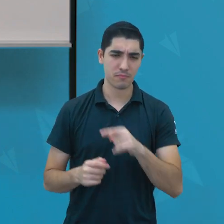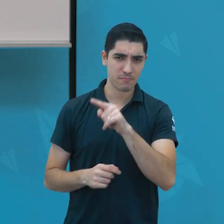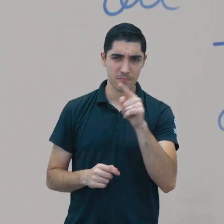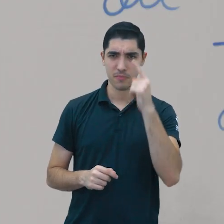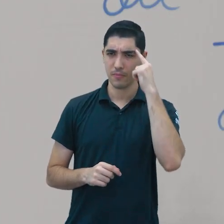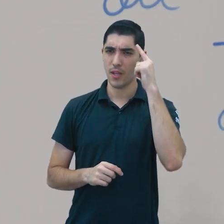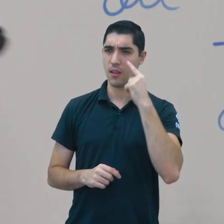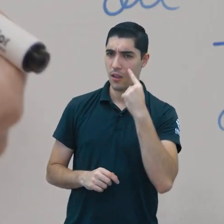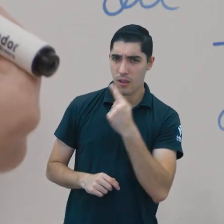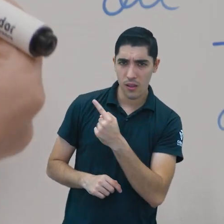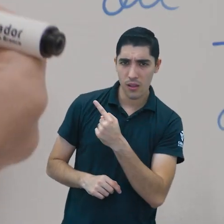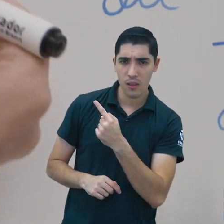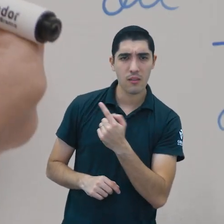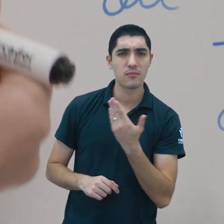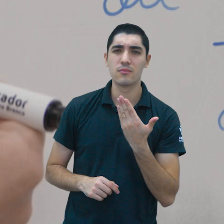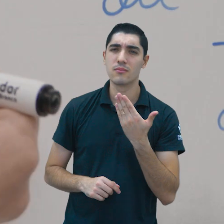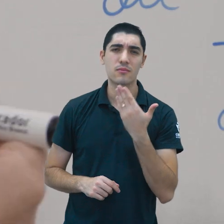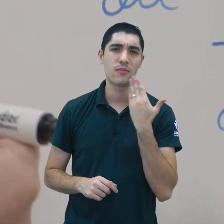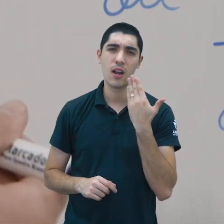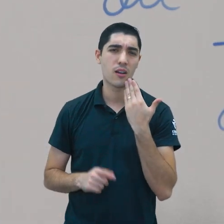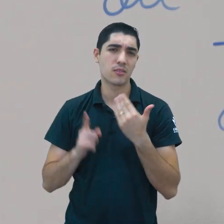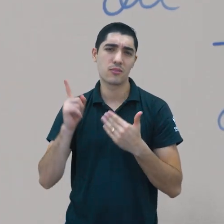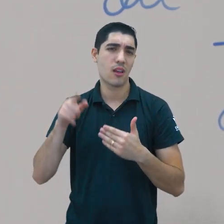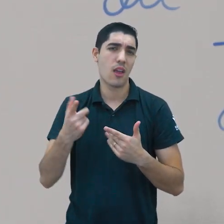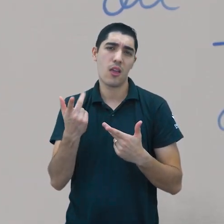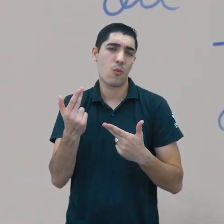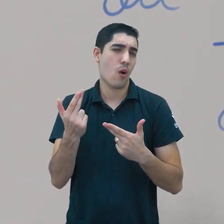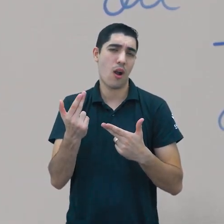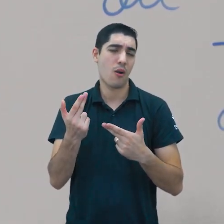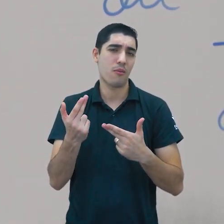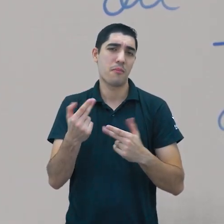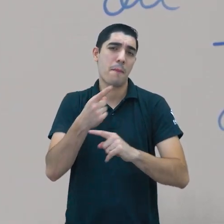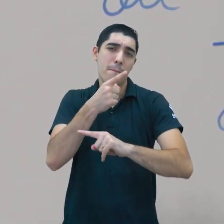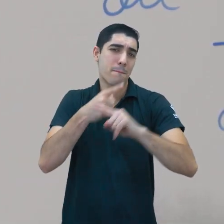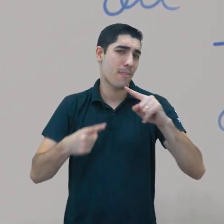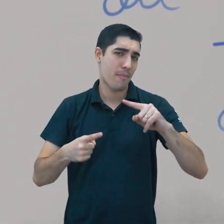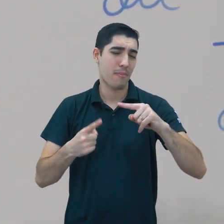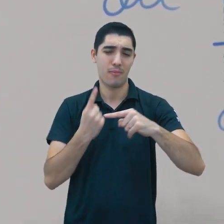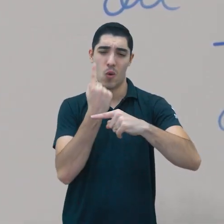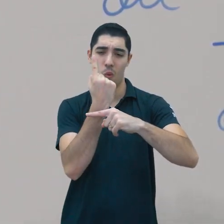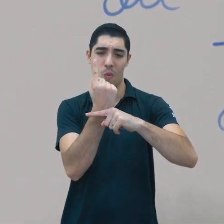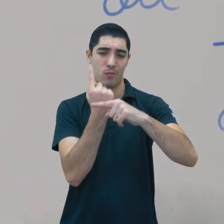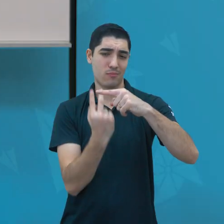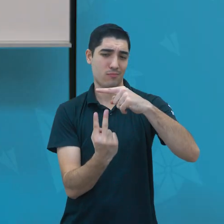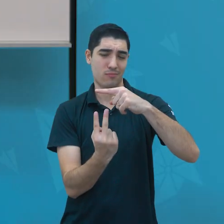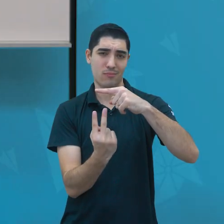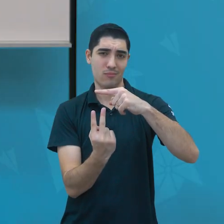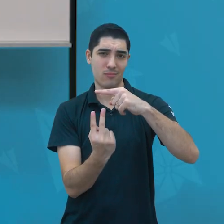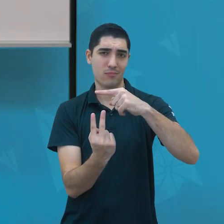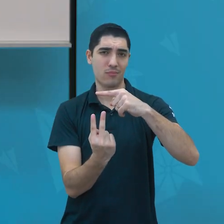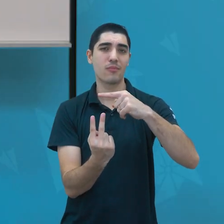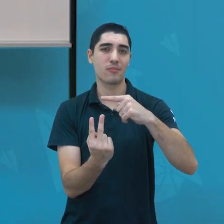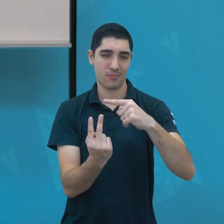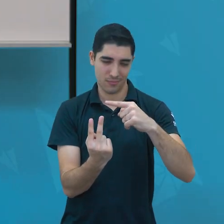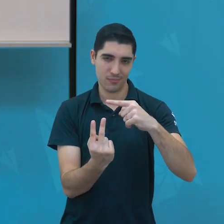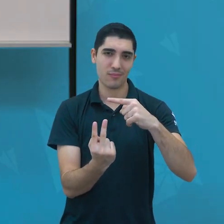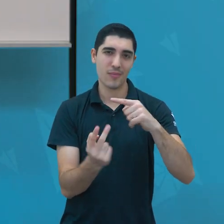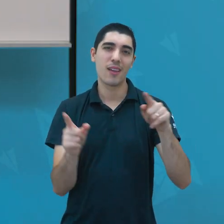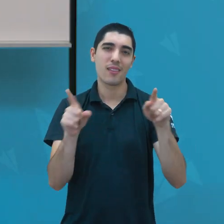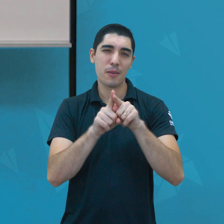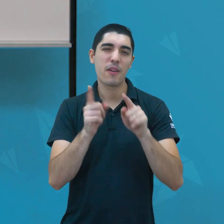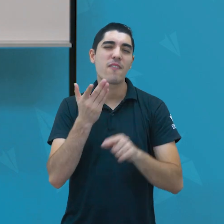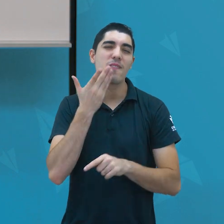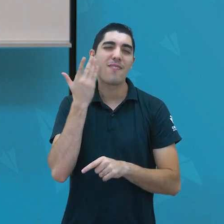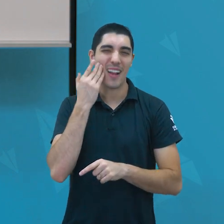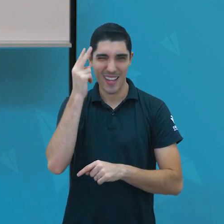cabeça, talvez você já perceba que isso aqui representa metade, né? Ó, meio. Tem aquele clássico atalho